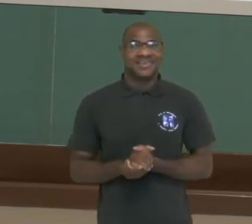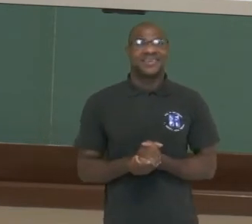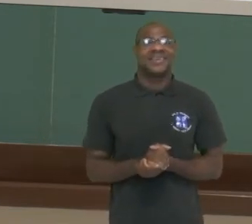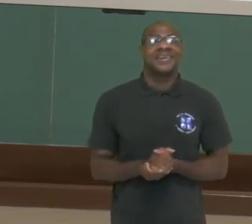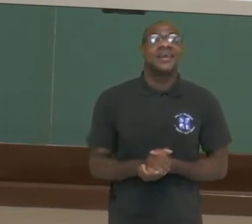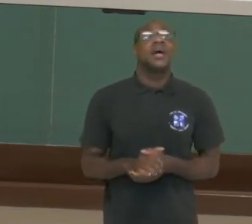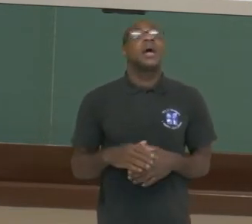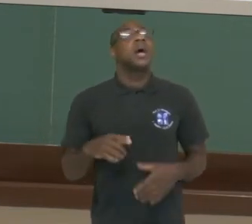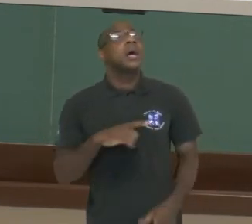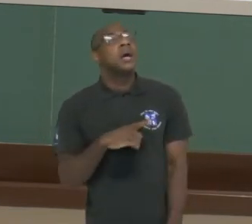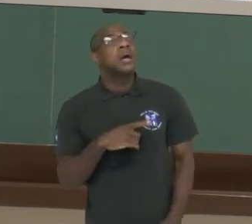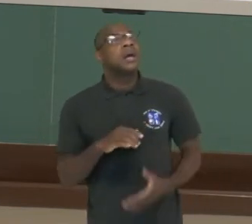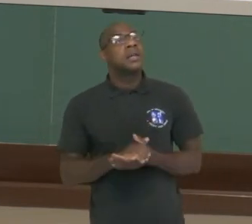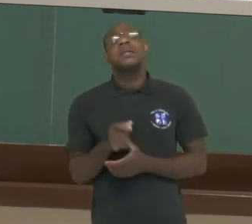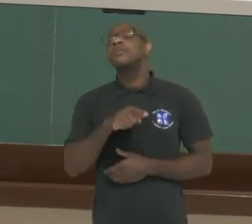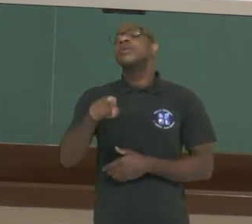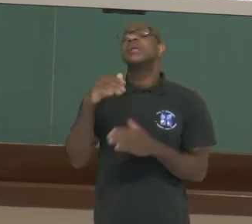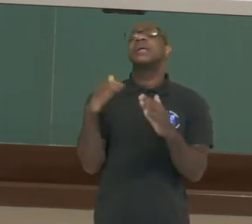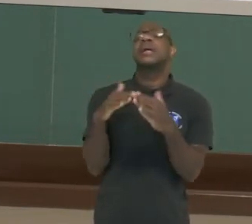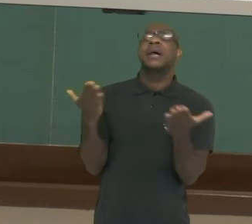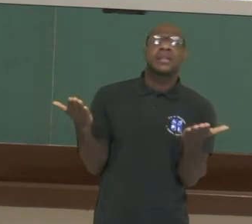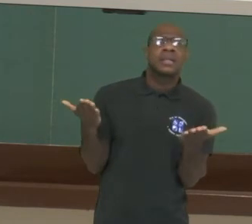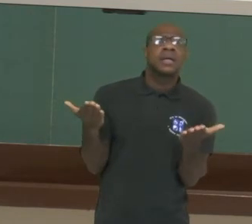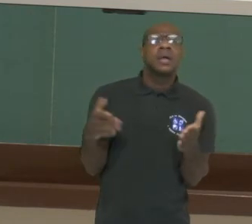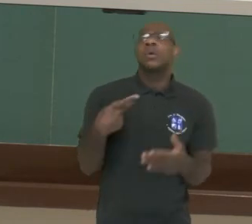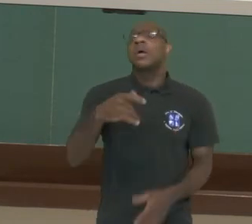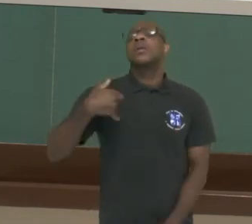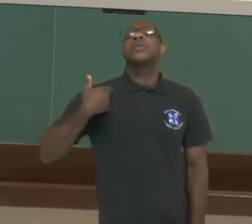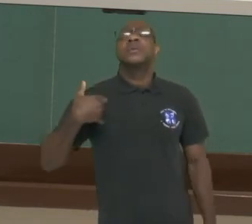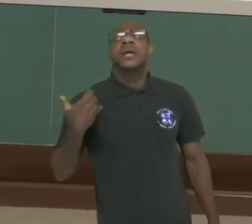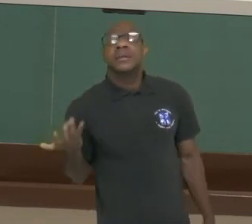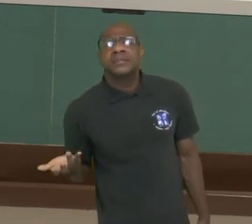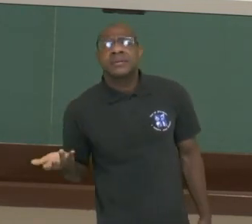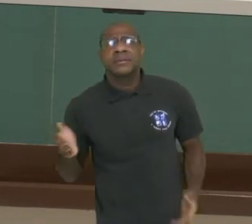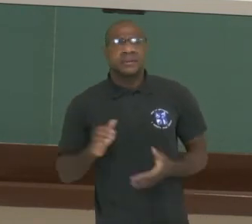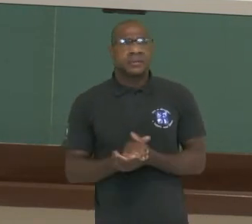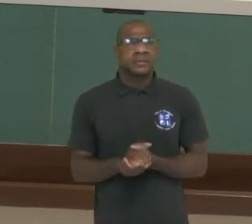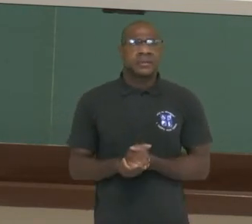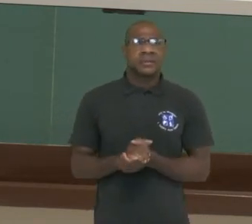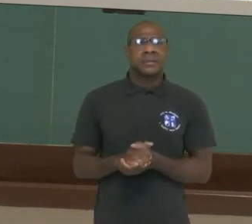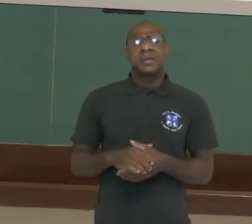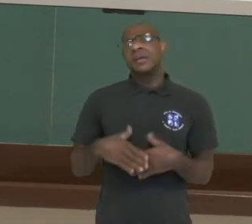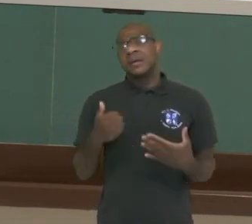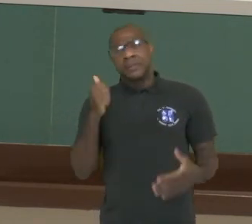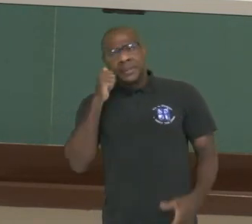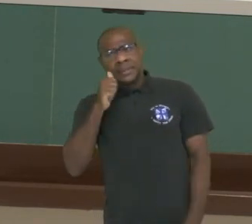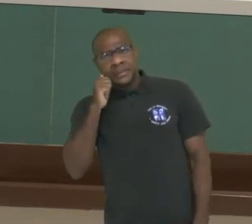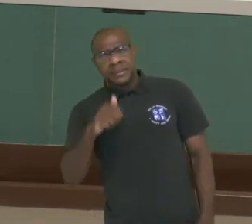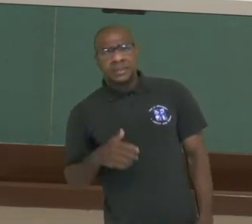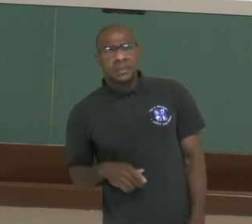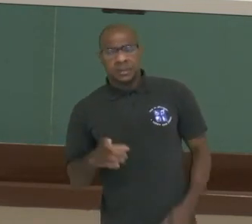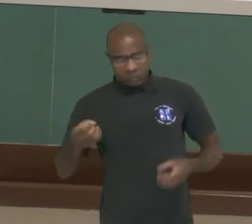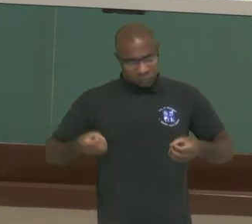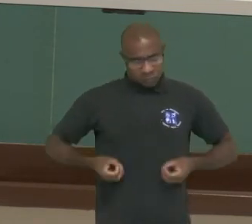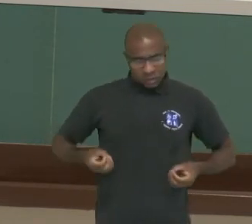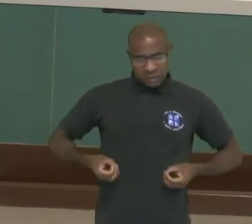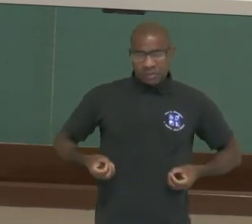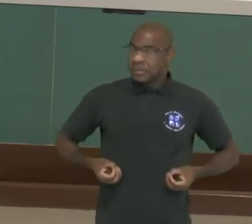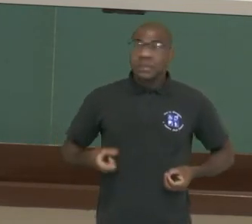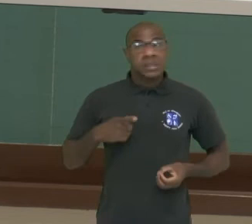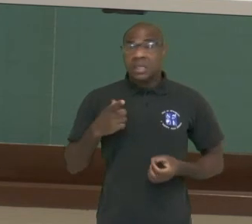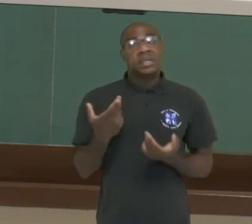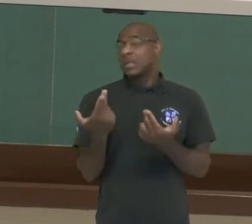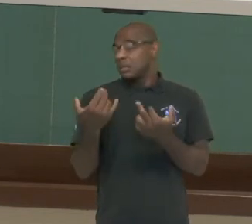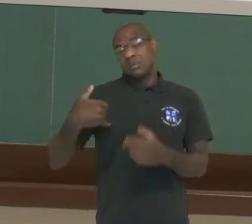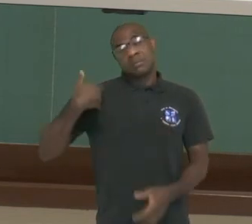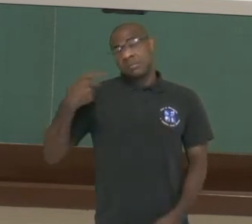vocês. E você em casa, qual é a sua idade? Ou seja, meninas, os seus óvulos têm